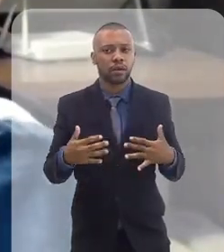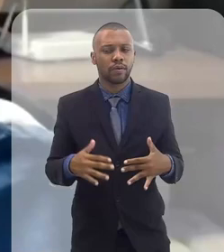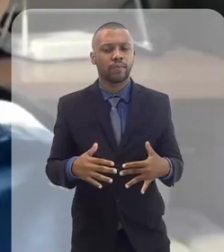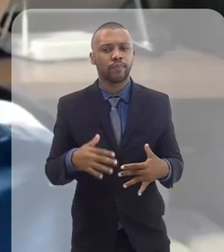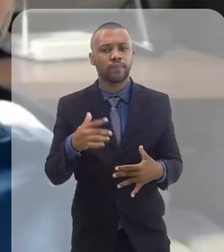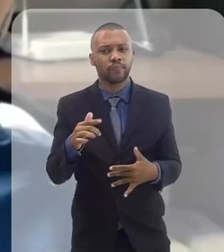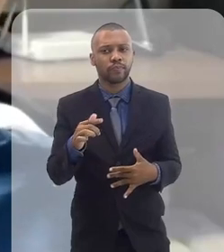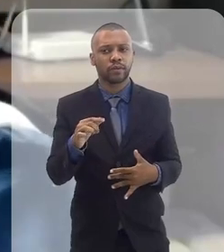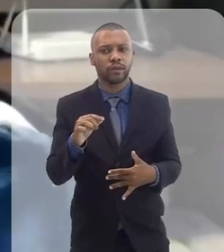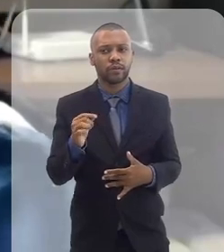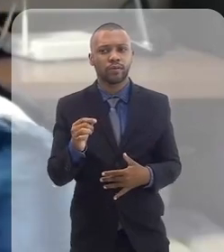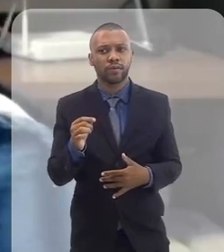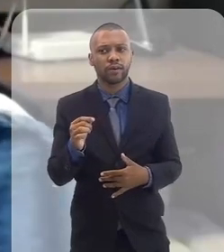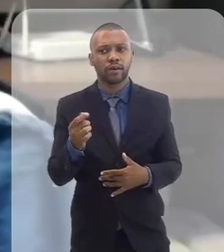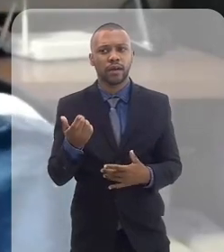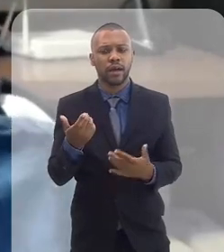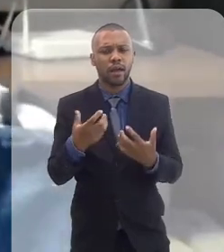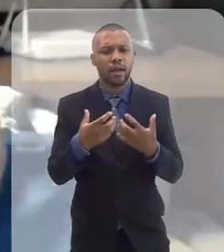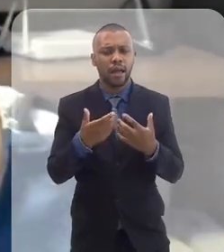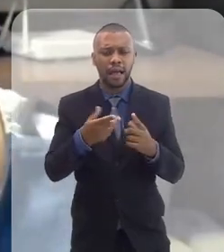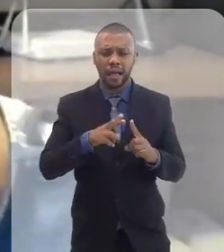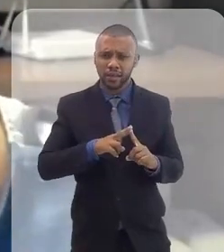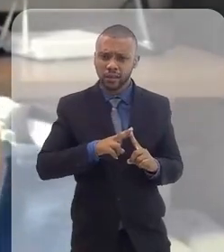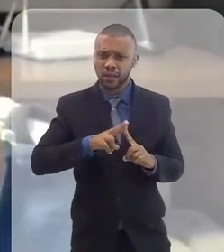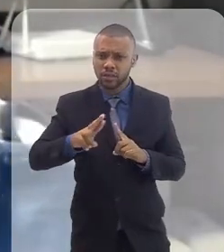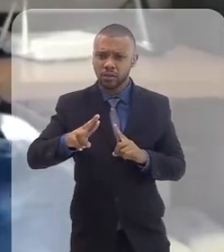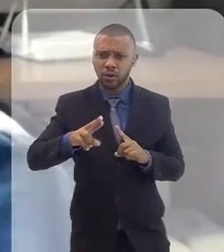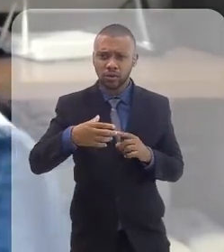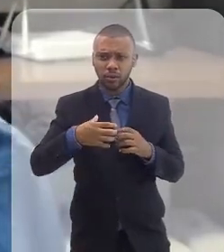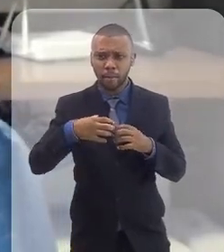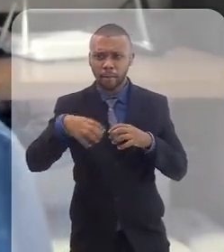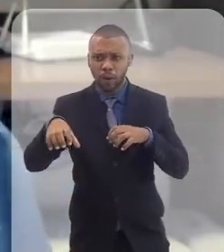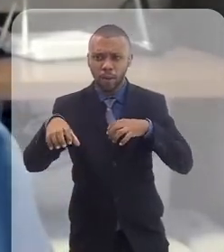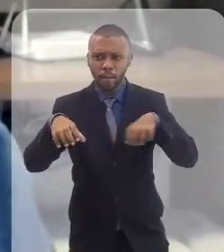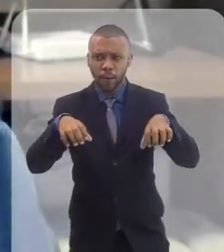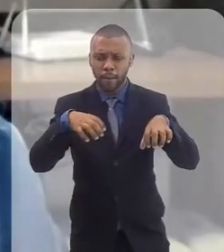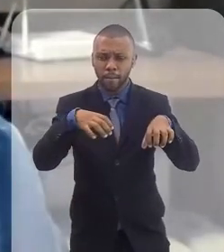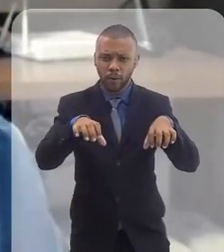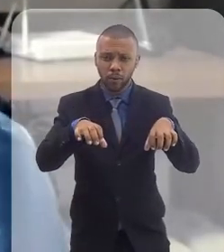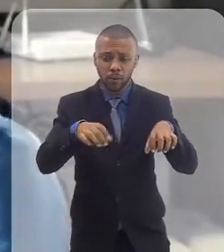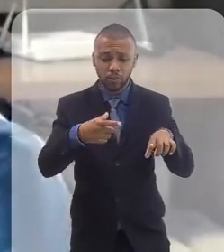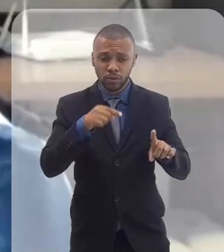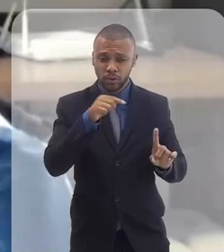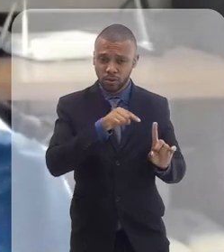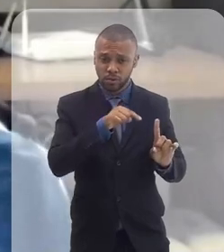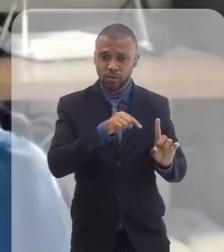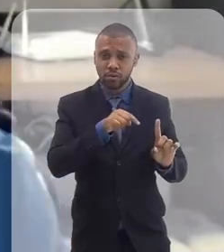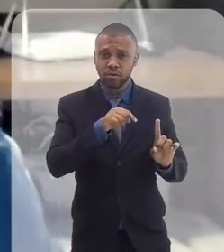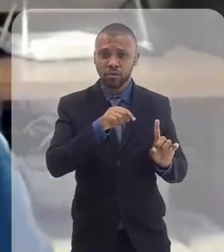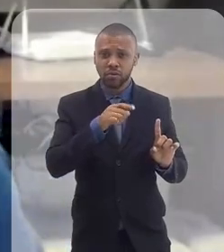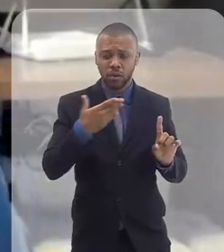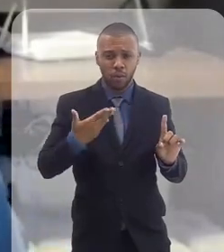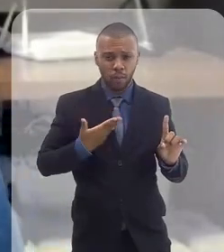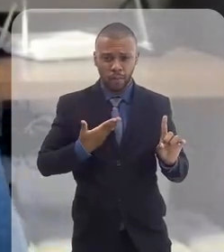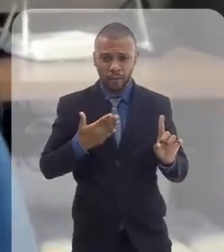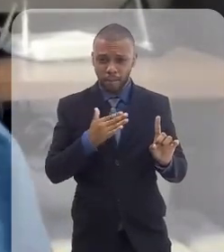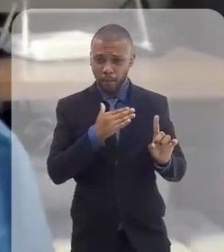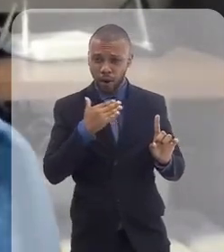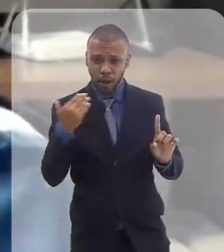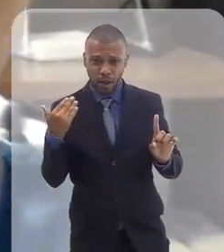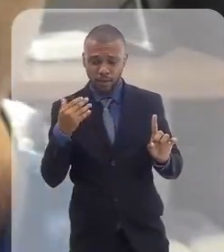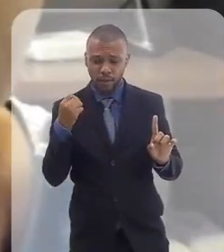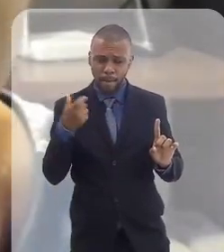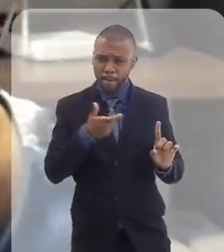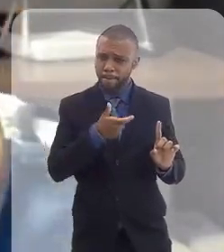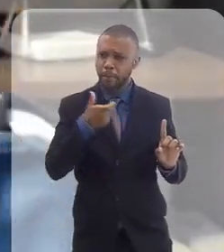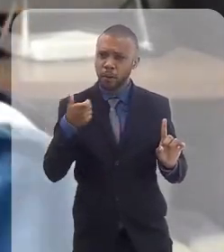foi a junção das religiões. Quando Herzog morreu, que ele